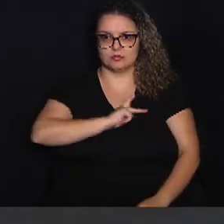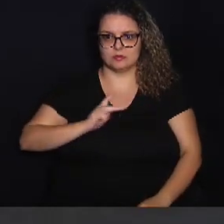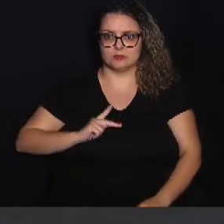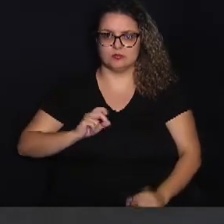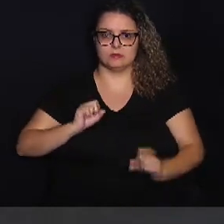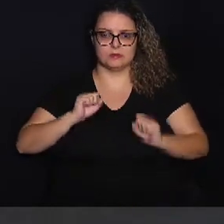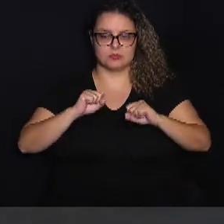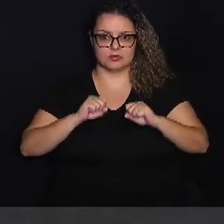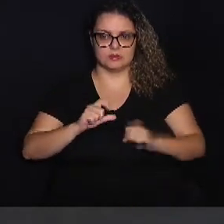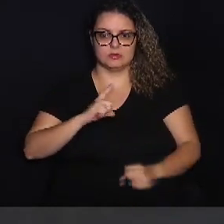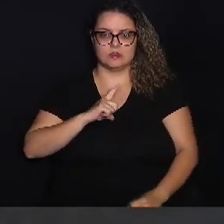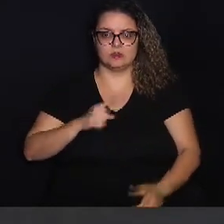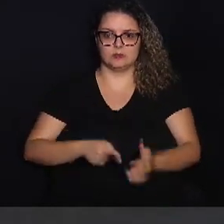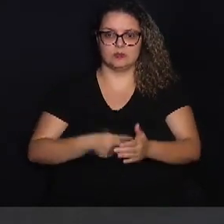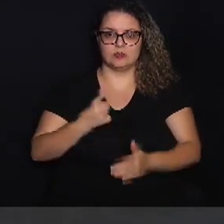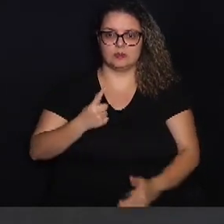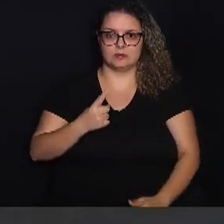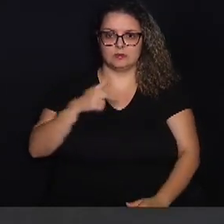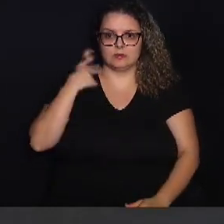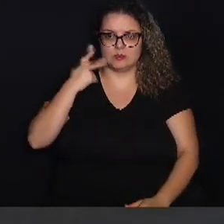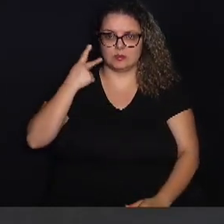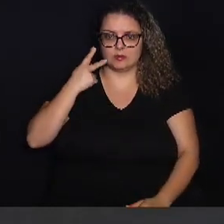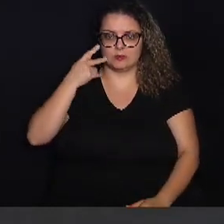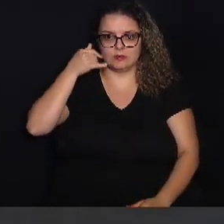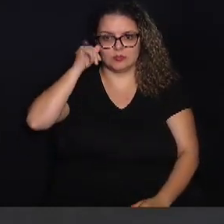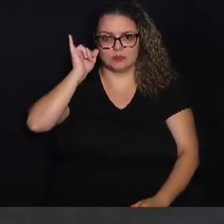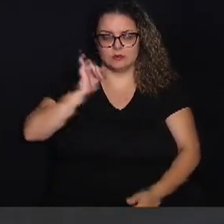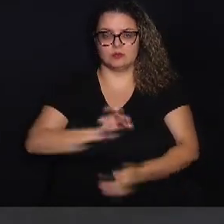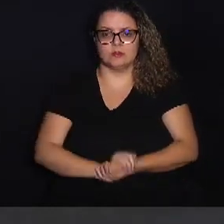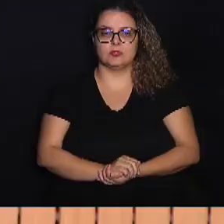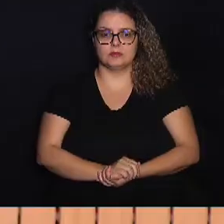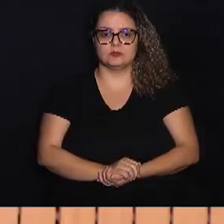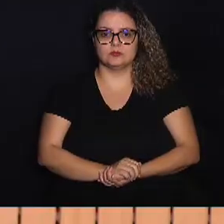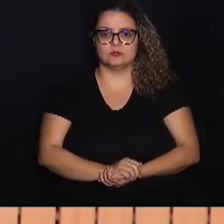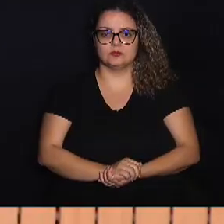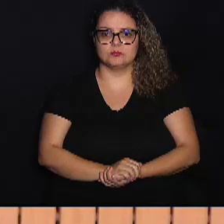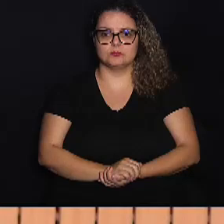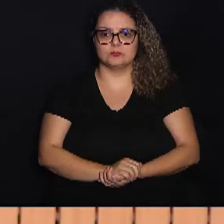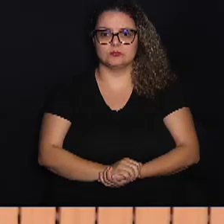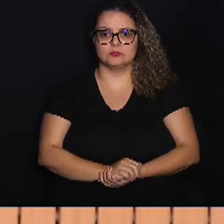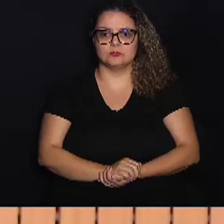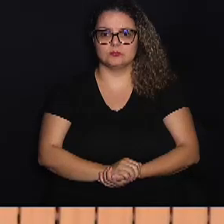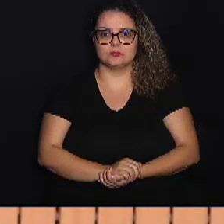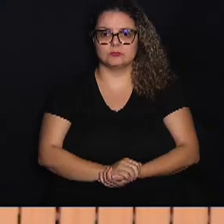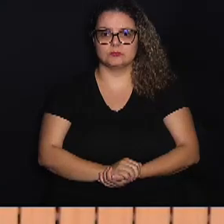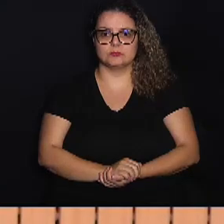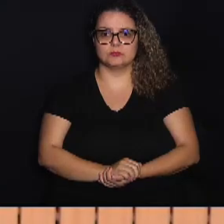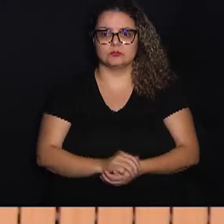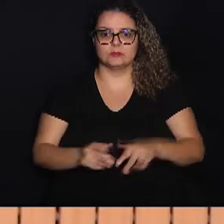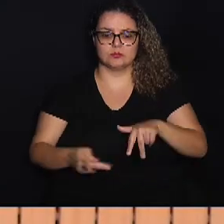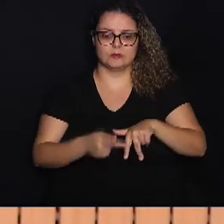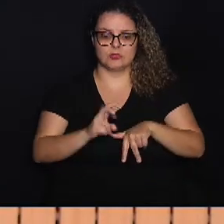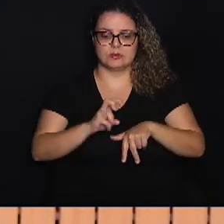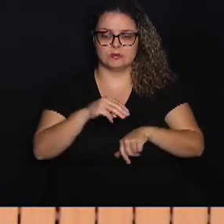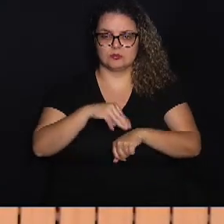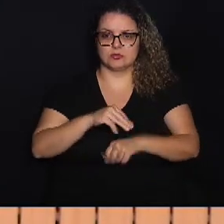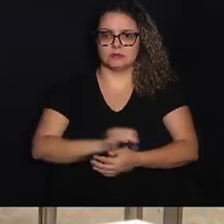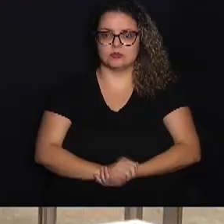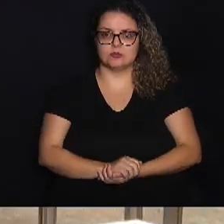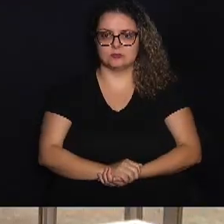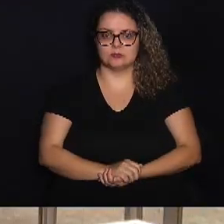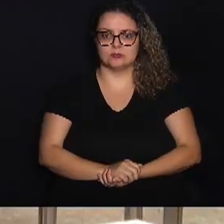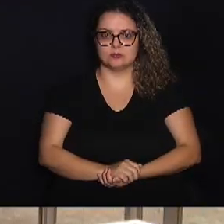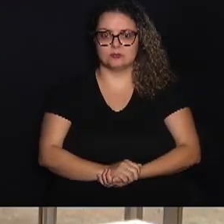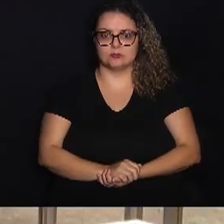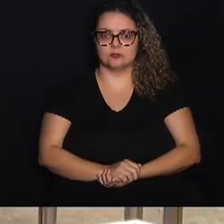assim primeiro inscrito é o vereador Paulo Búfalo vereador Paulo Búfalo tem a palavra por até 5 minutos